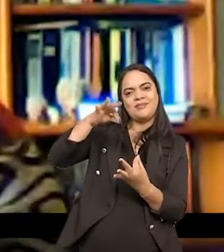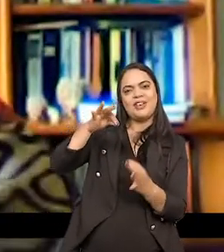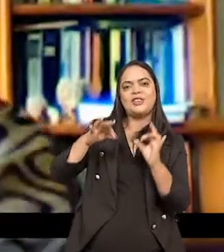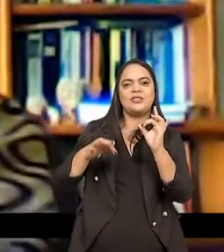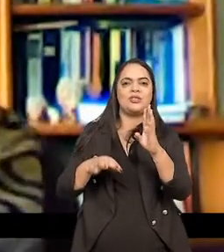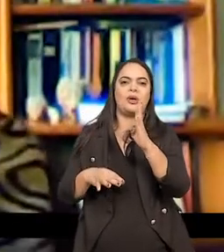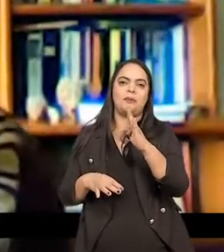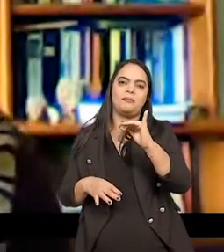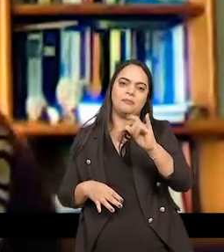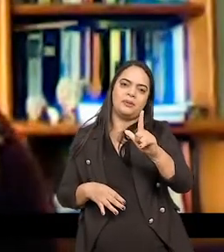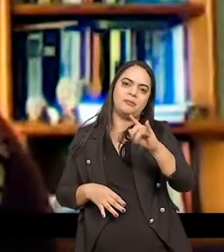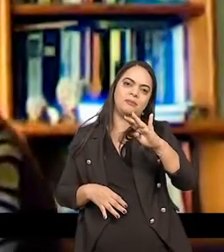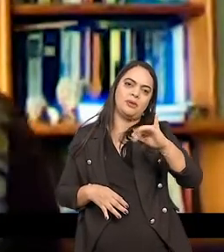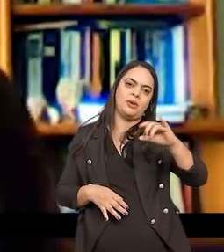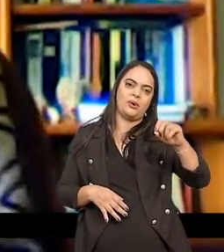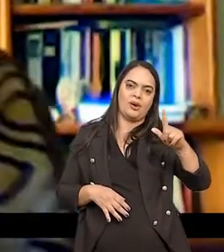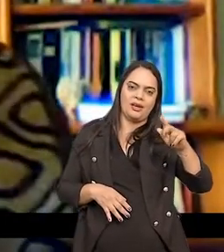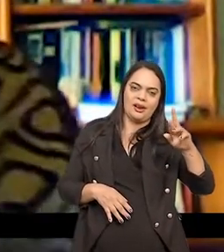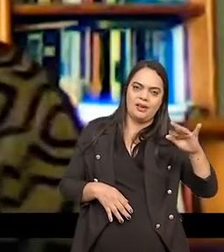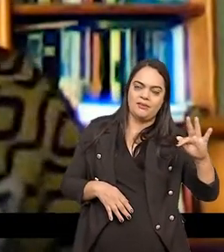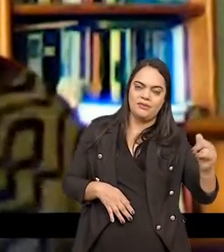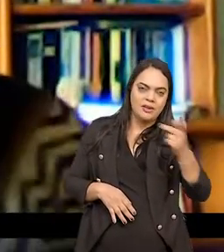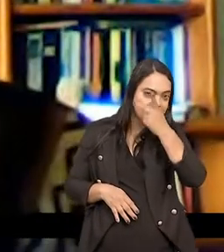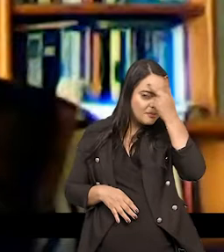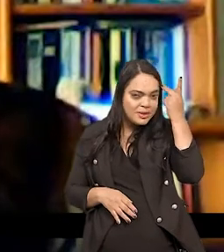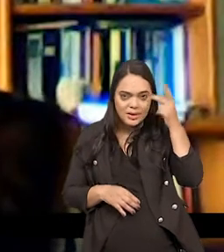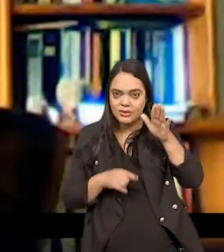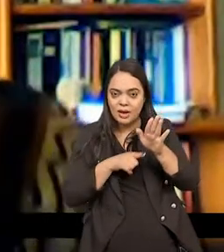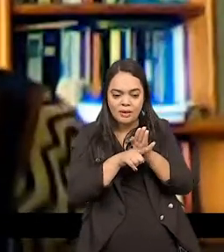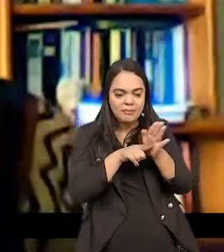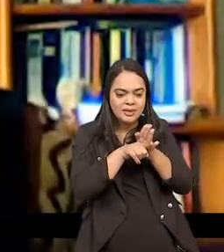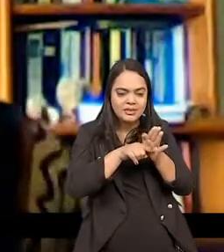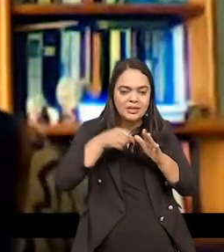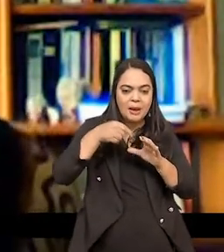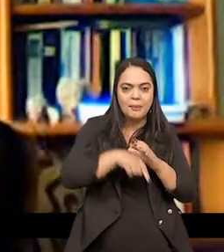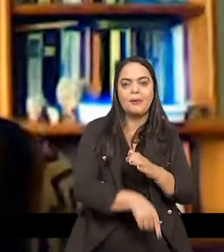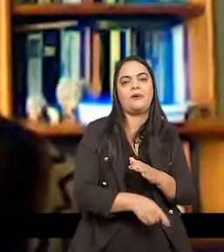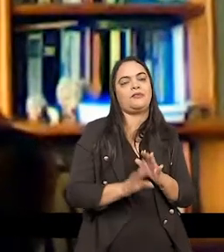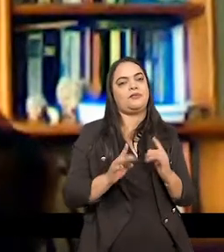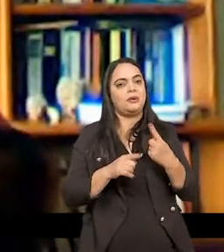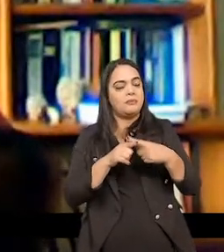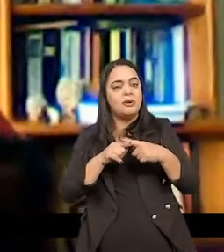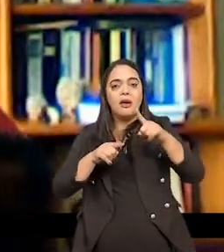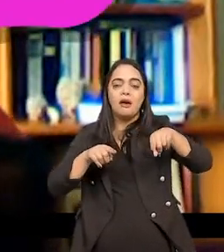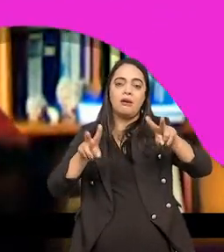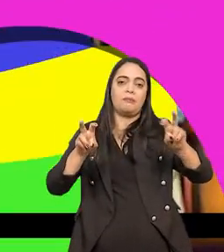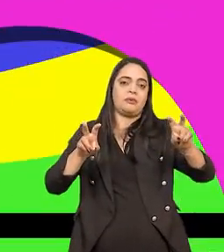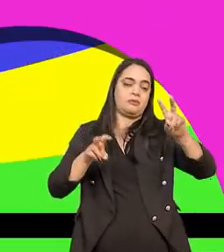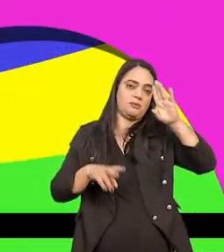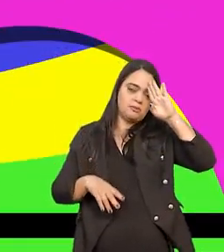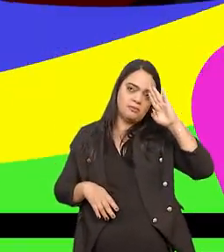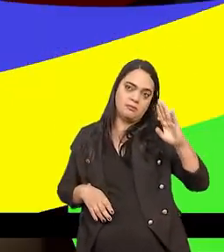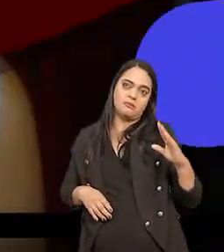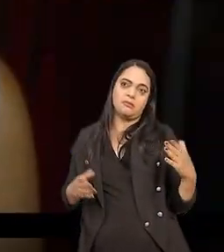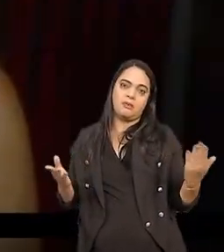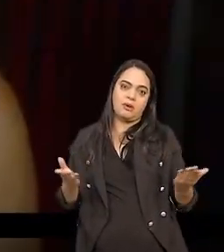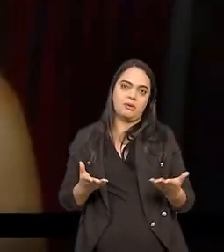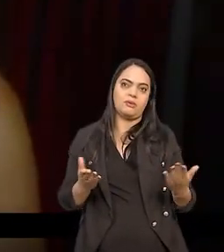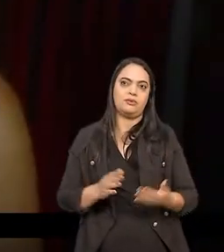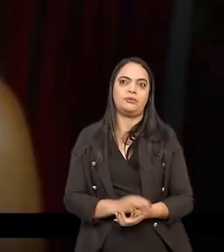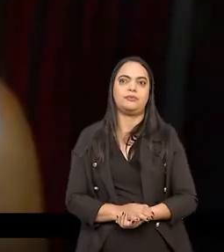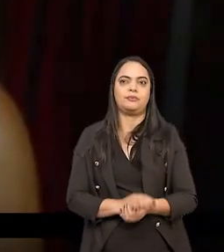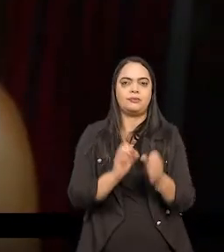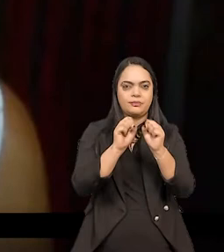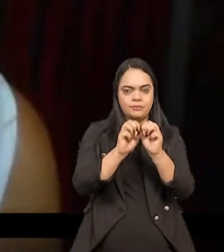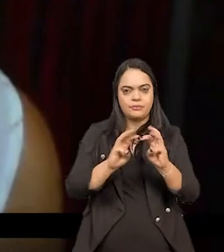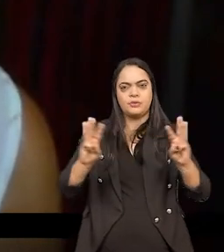auxiliar, para quem quisesse depois aprofundar, a temática está lá, né? Porque é a temática do momento, na minha avaliação. No portal, a gente